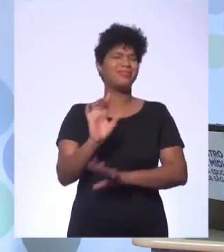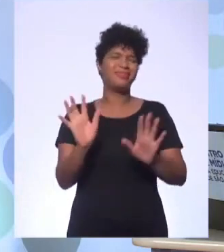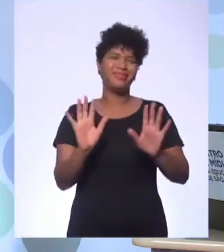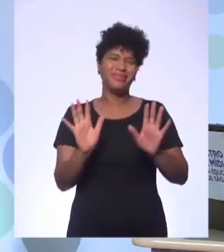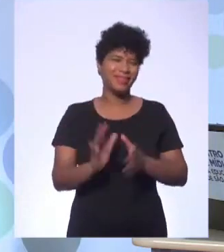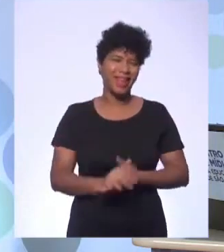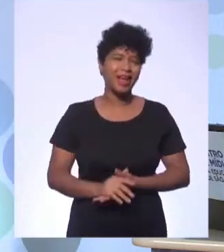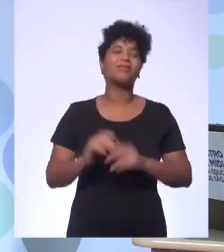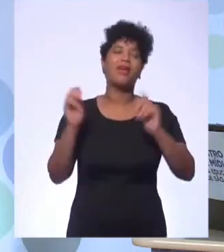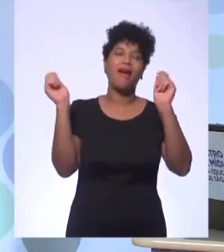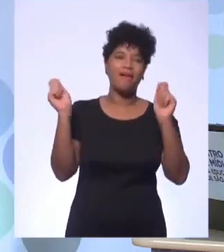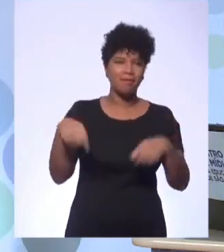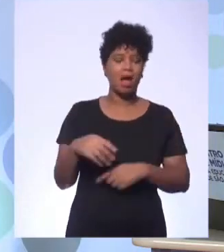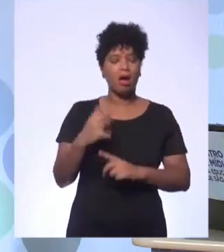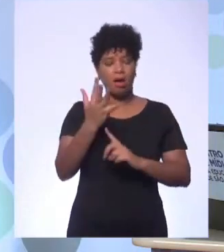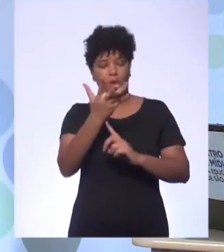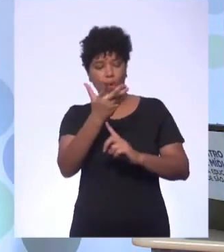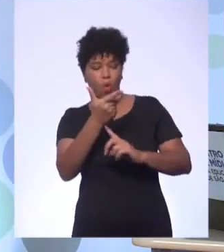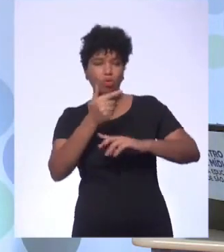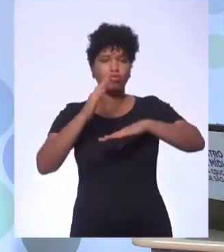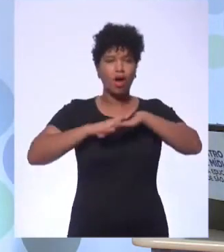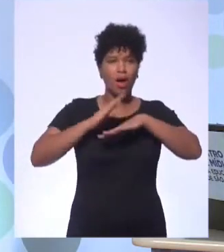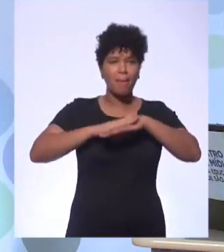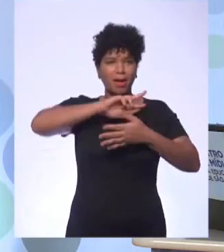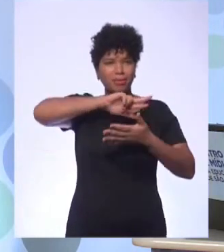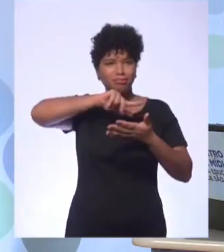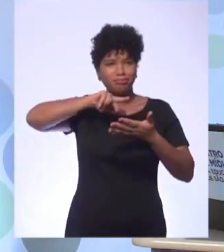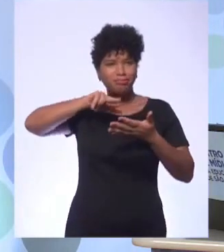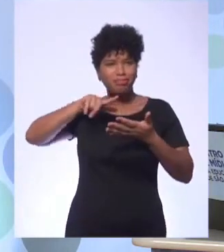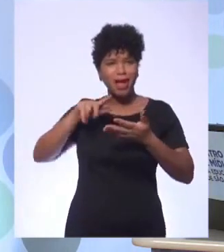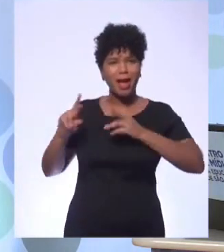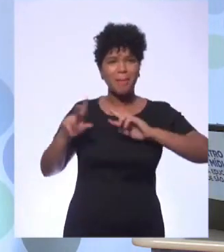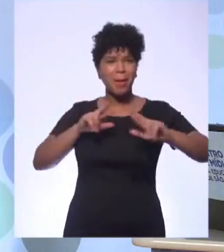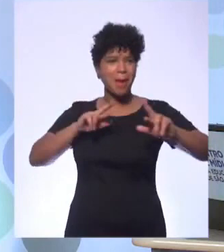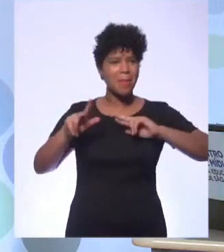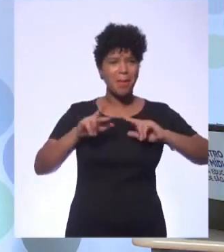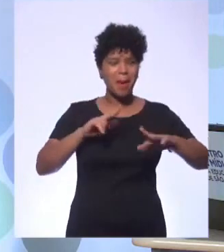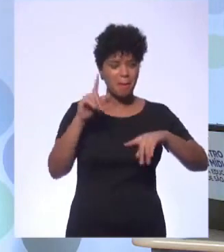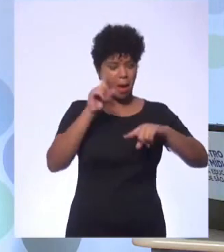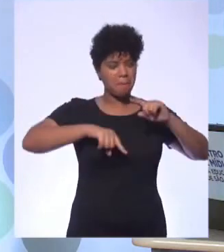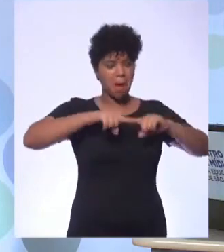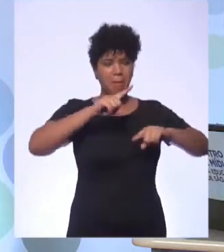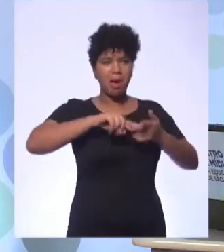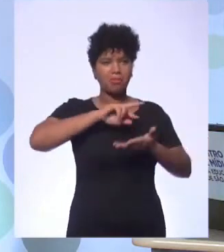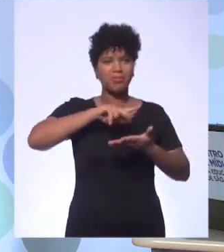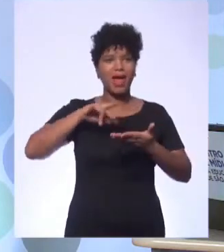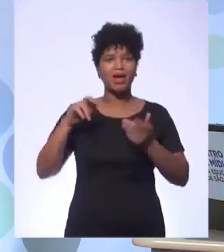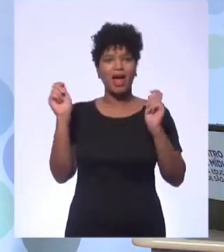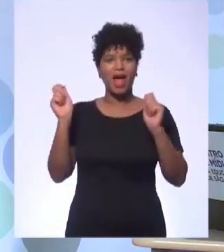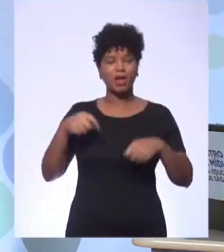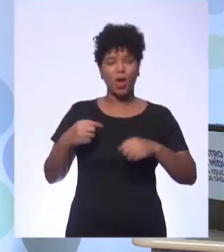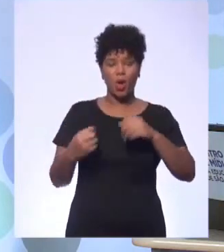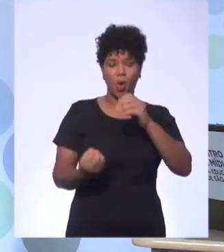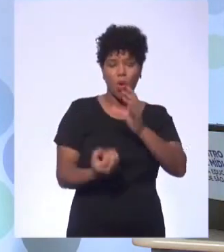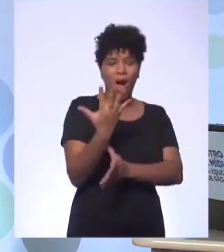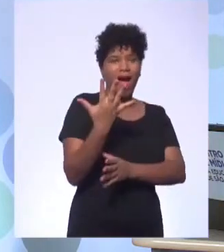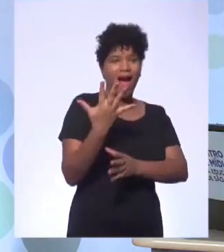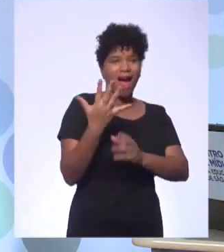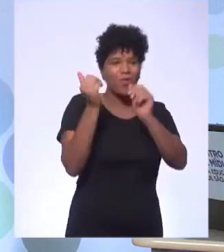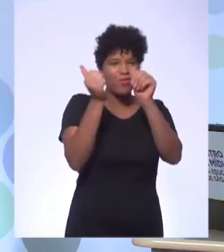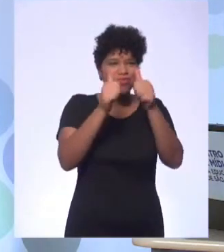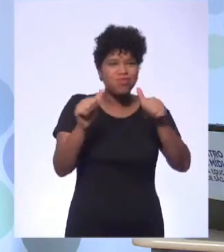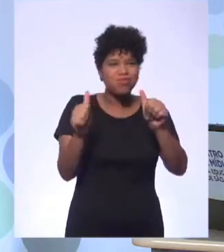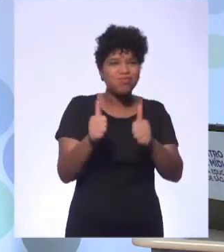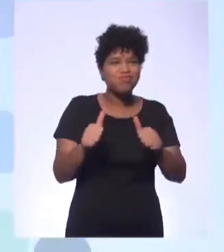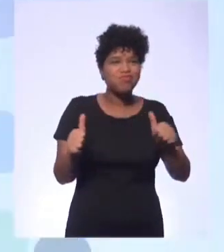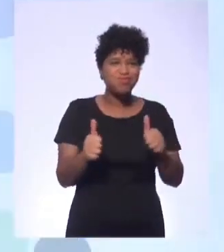arte. Então, eu posso utilizar de várias formas diferentes, né? De vários materiais, enfim, né? Dentro do que a minha imaginação, a